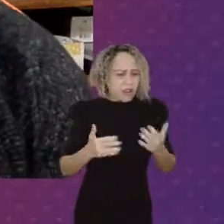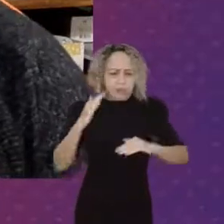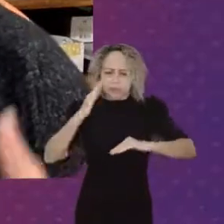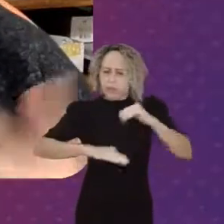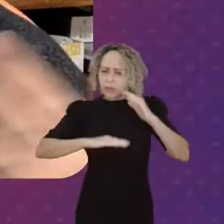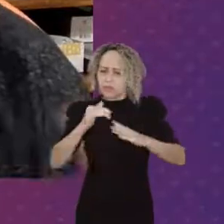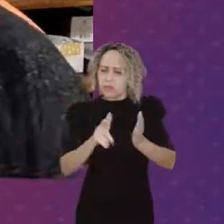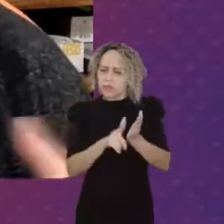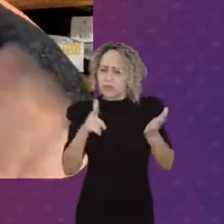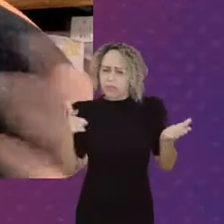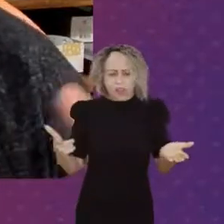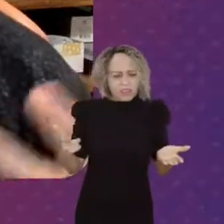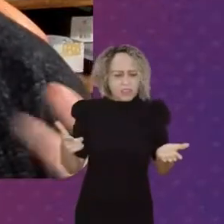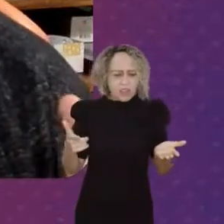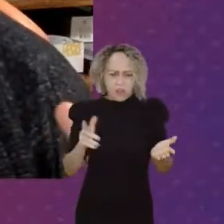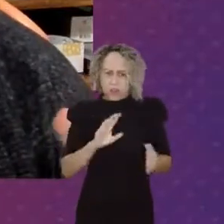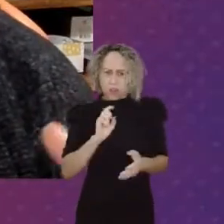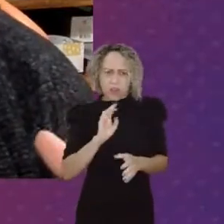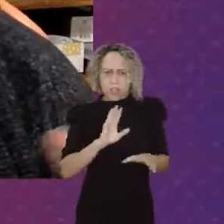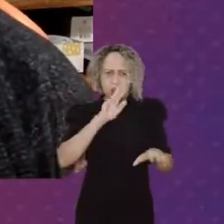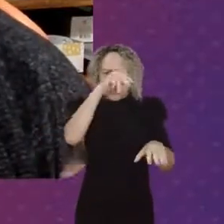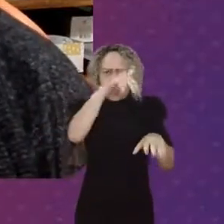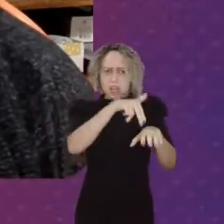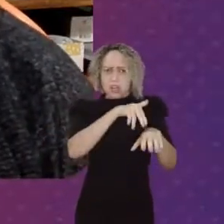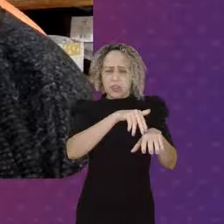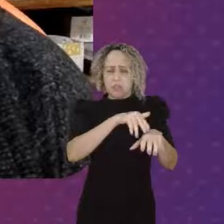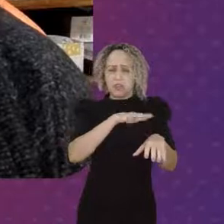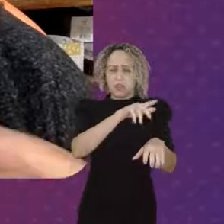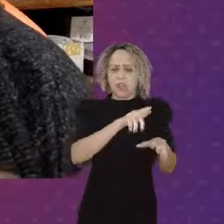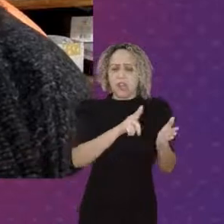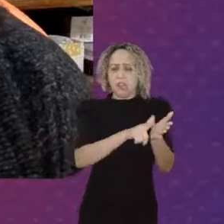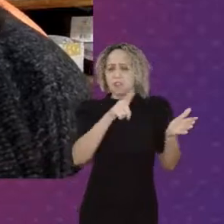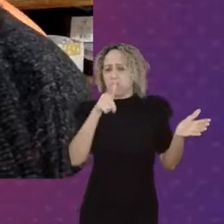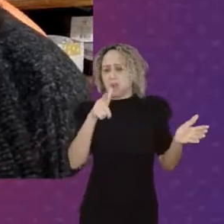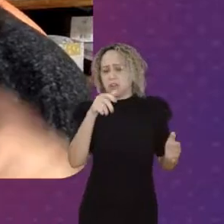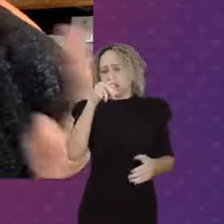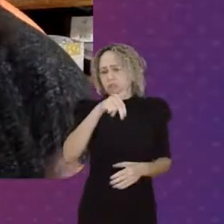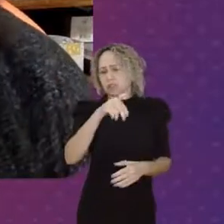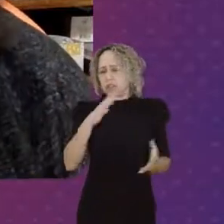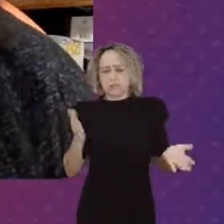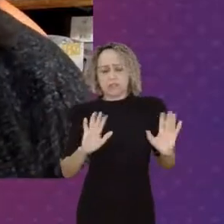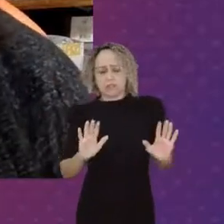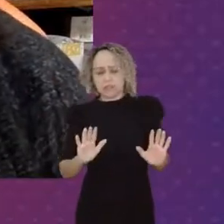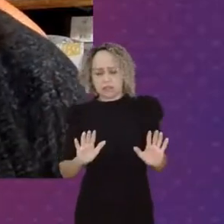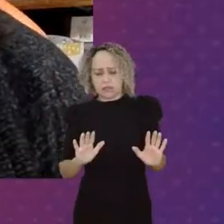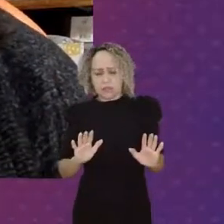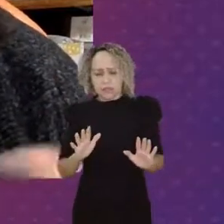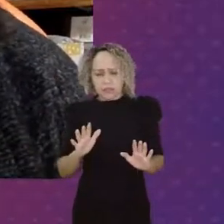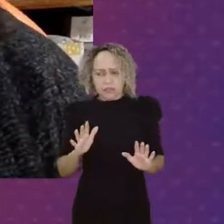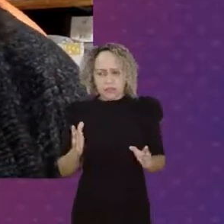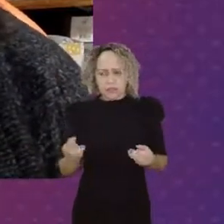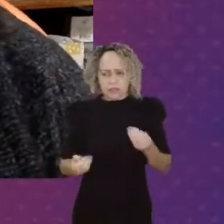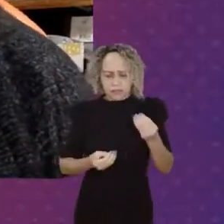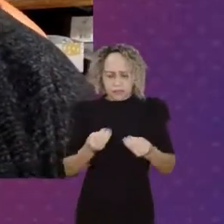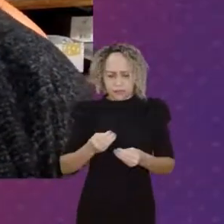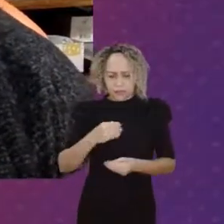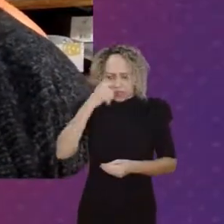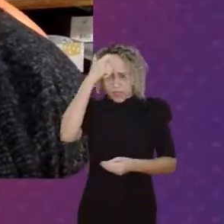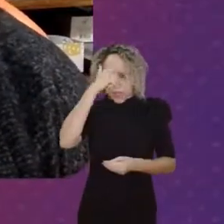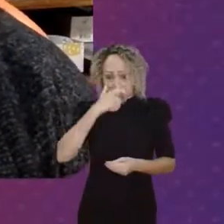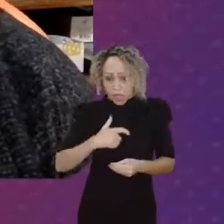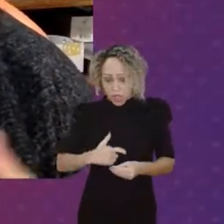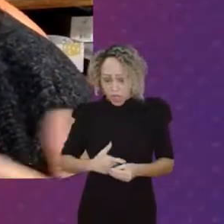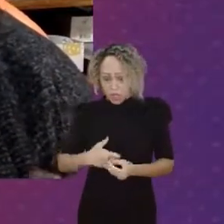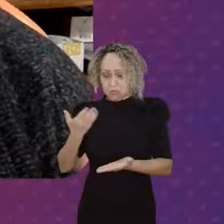àquela, mas que a gente acaba respondendo essa pergunta. Acontece que essa pergunta nunca me foi feita. Eu, estudante